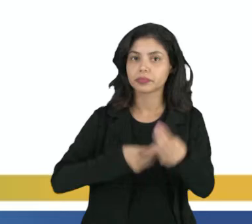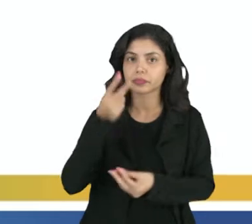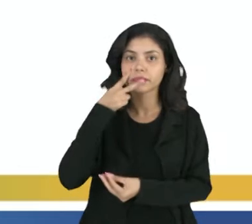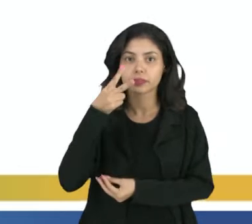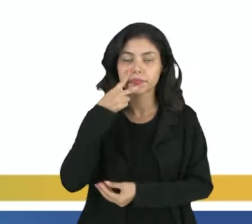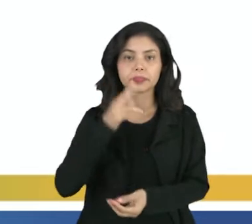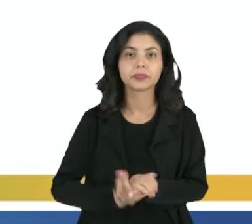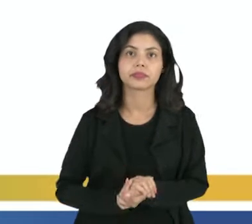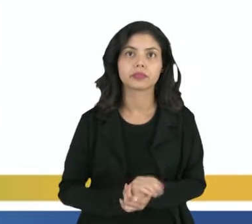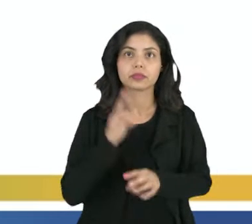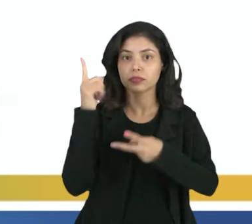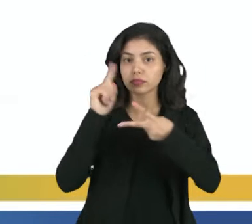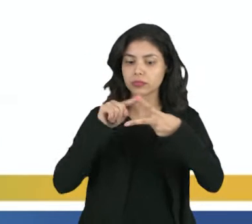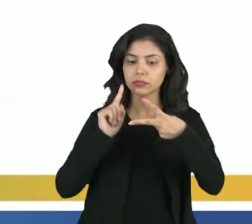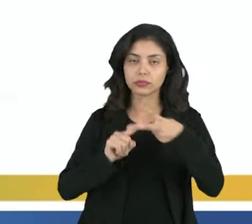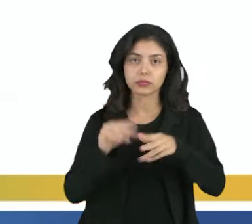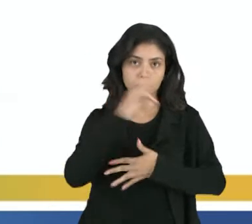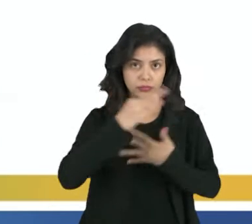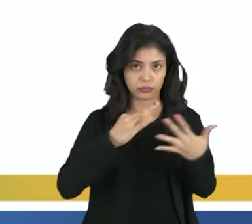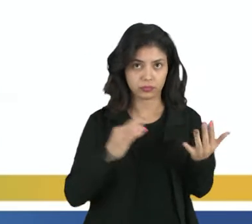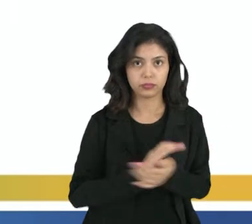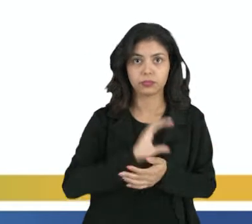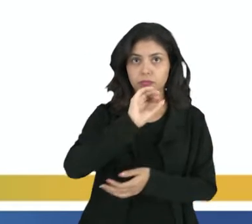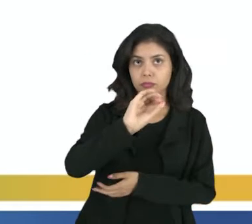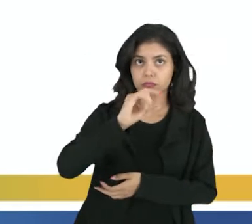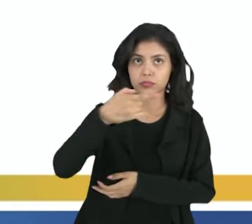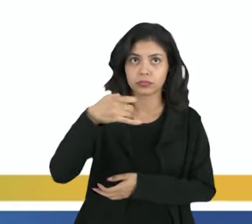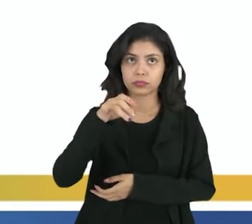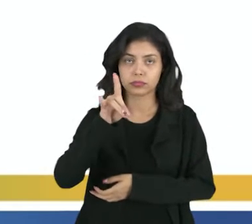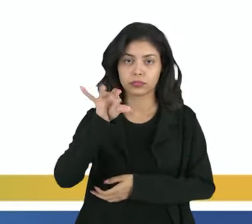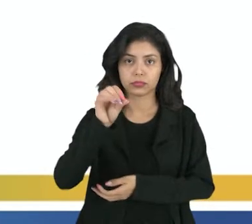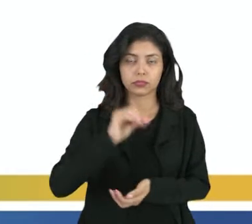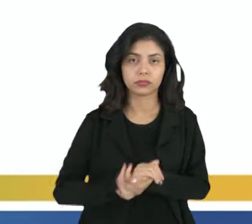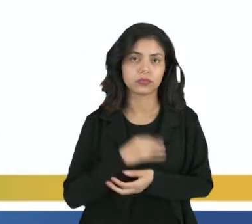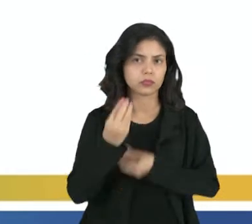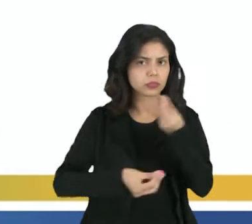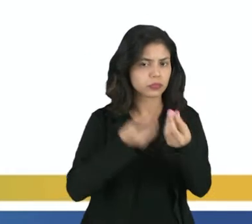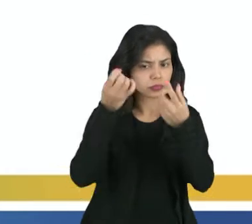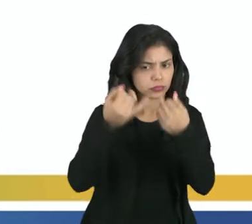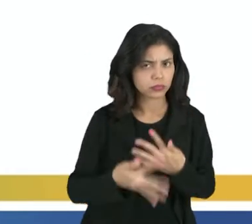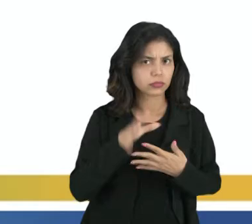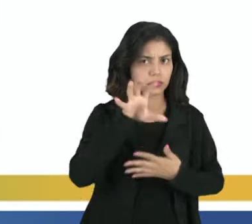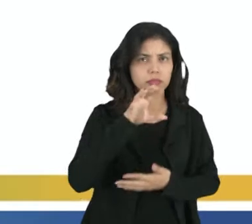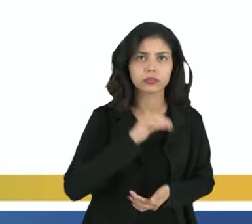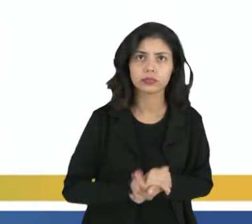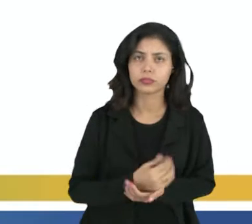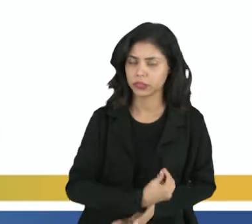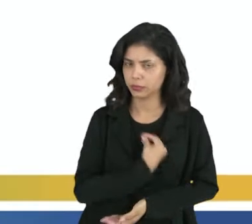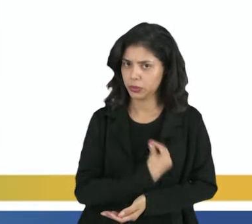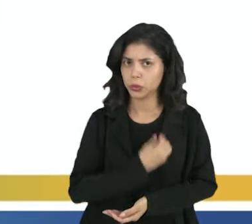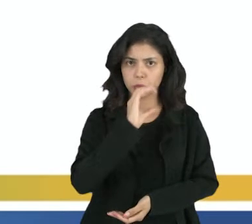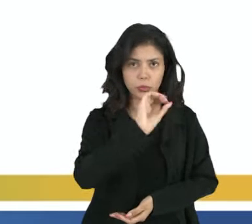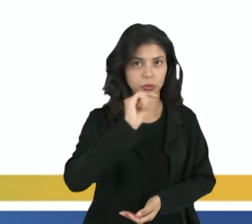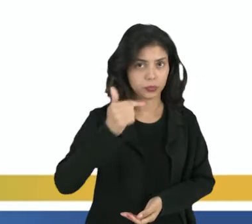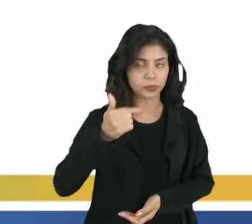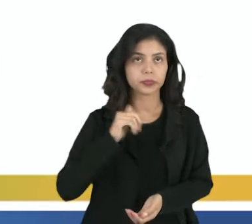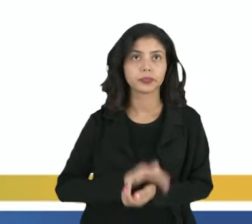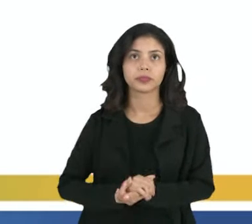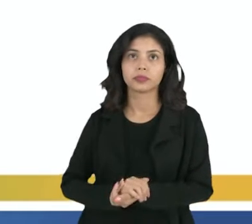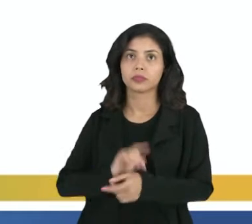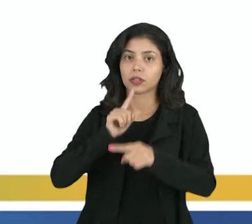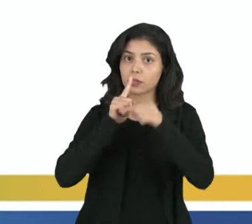aqui na imagem Nós temos dois tipos de óxidos como que a gente pode definir isso professora a gente tem a presença do oxigênio